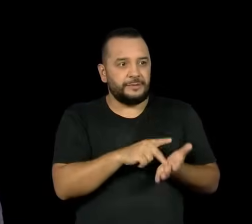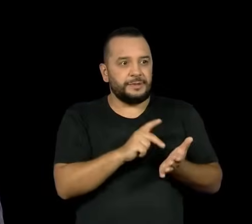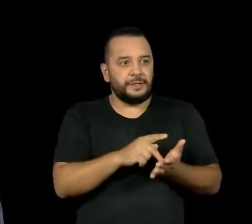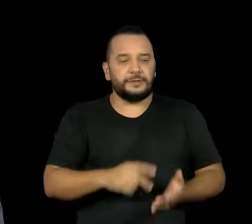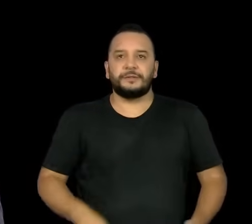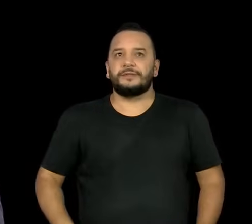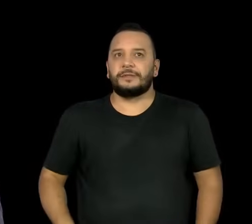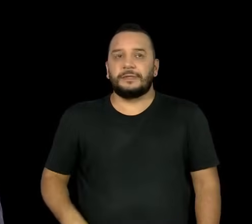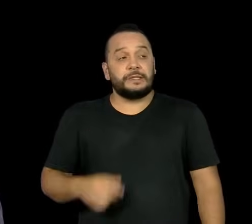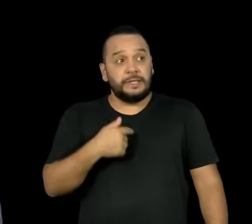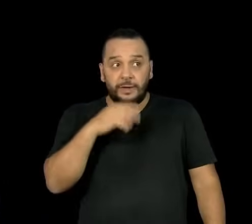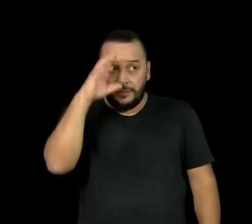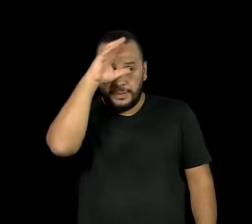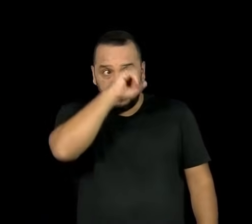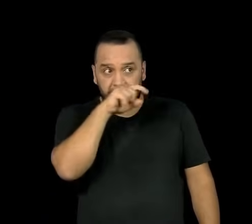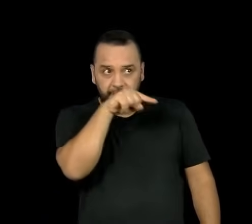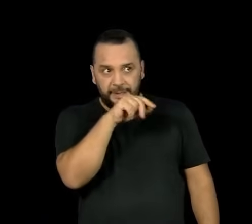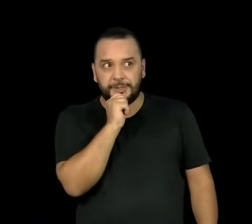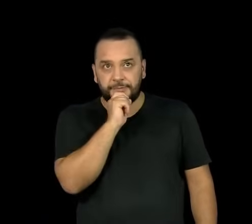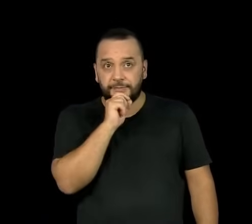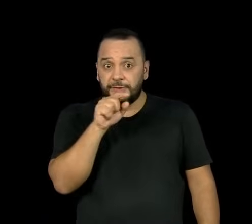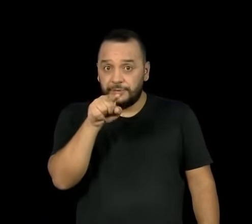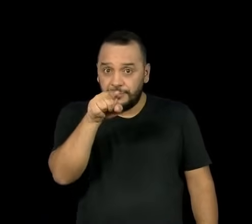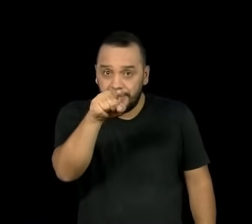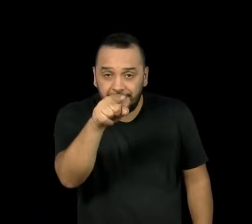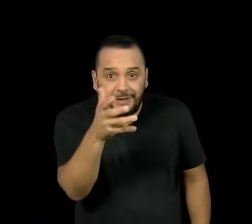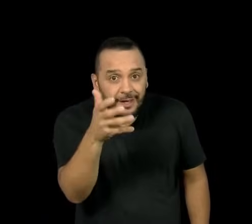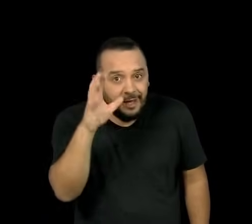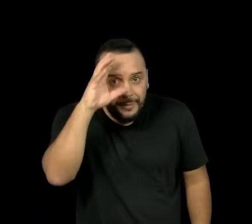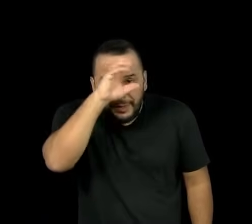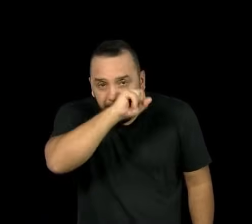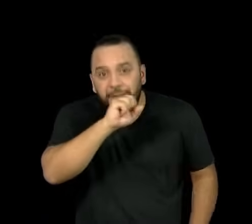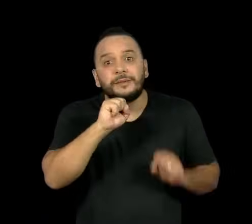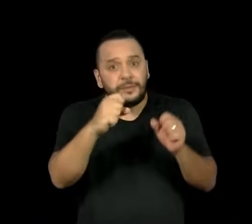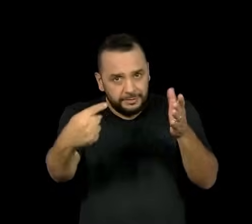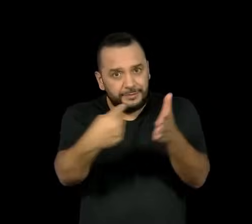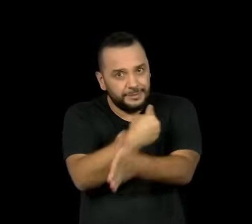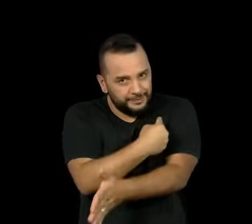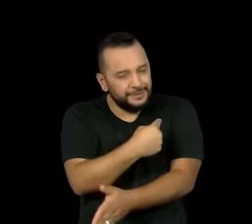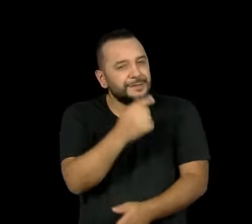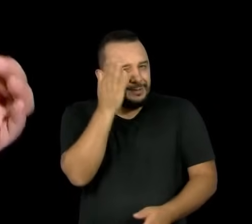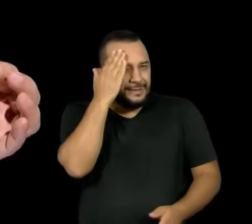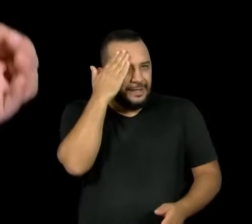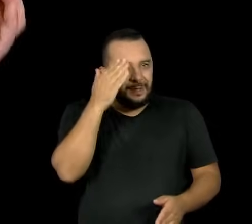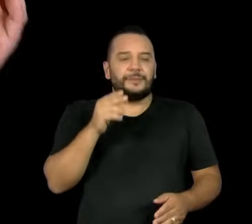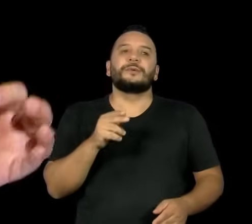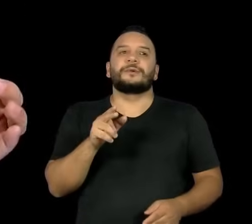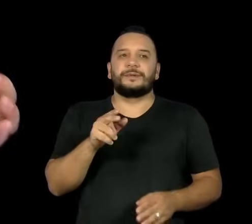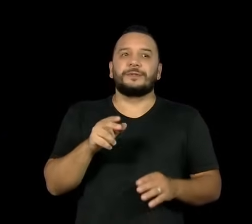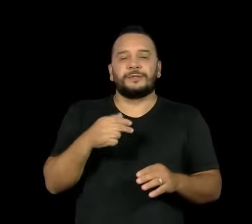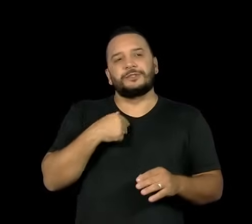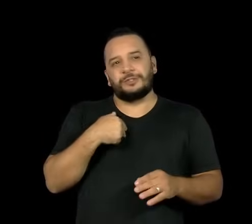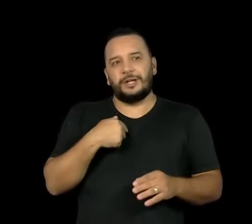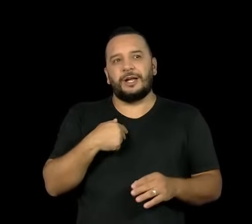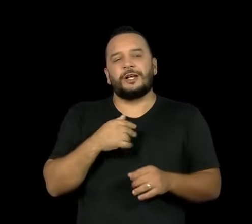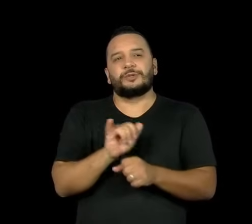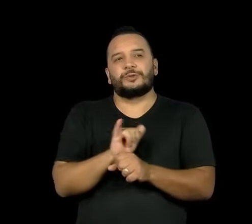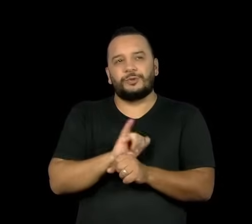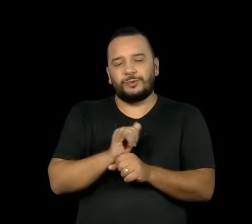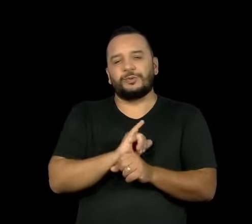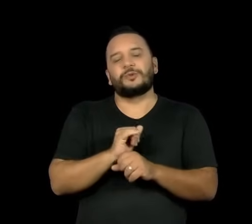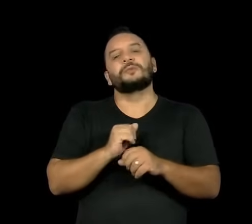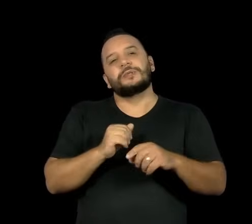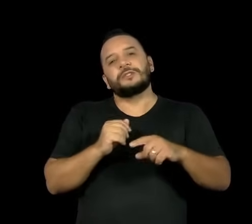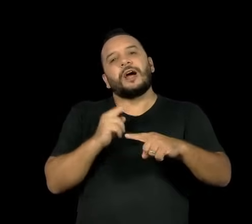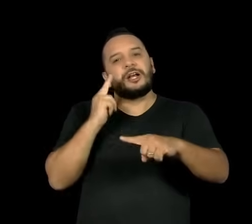Eita, estou aprendendo um pouquinho aqui. Se você quiser aprender e mandar pergunta, já sabe, é só usar YouTube, X e